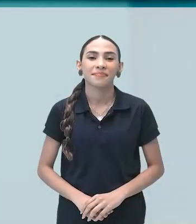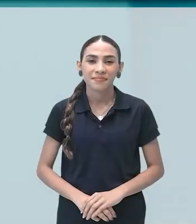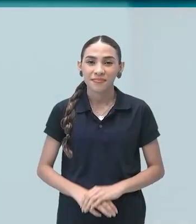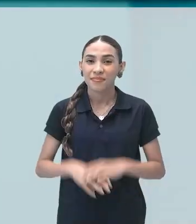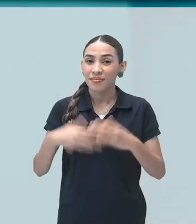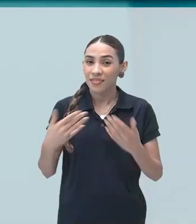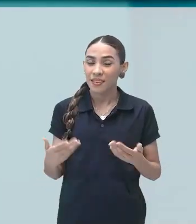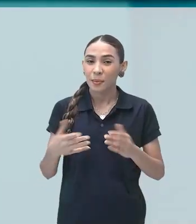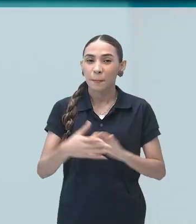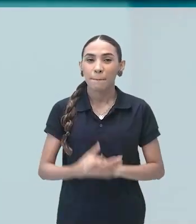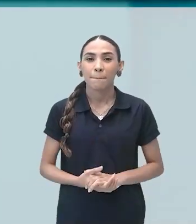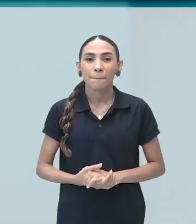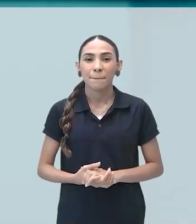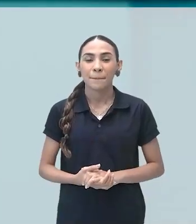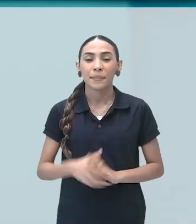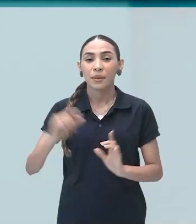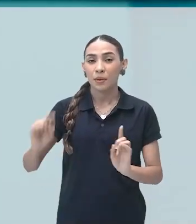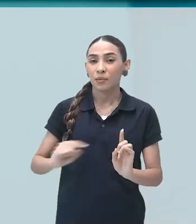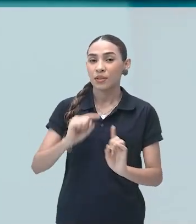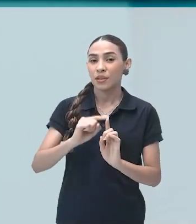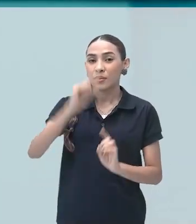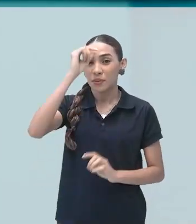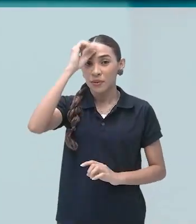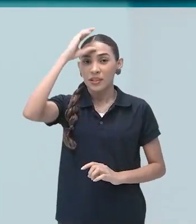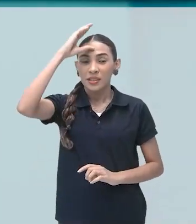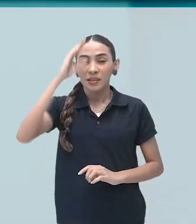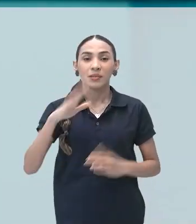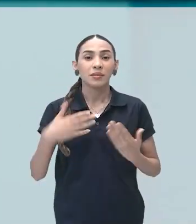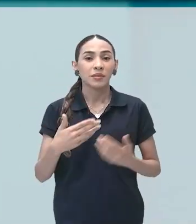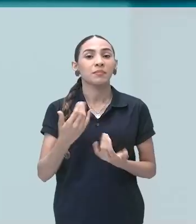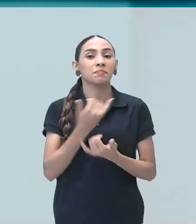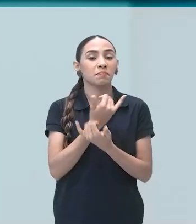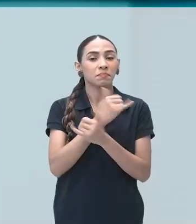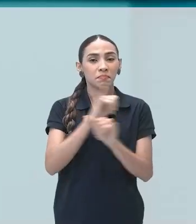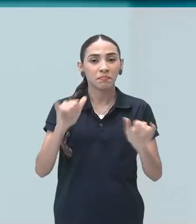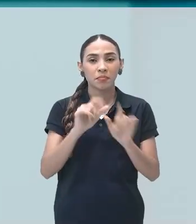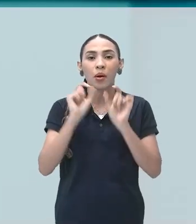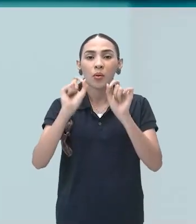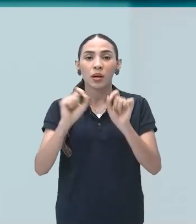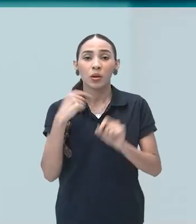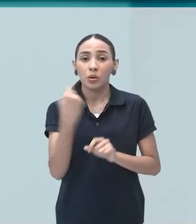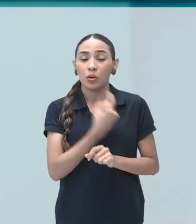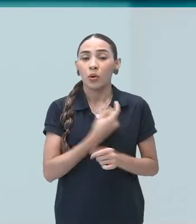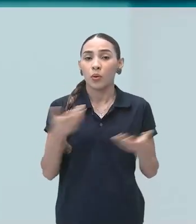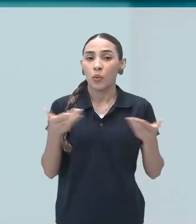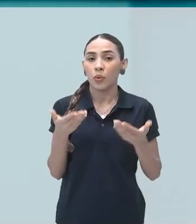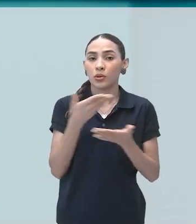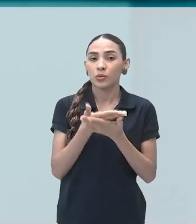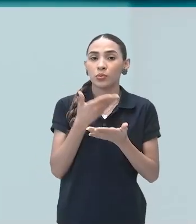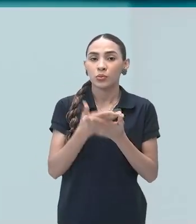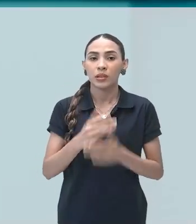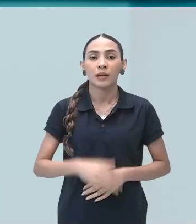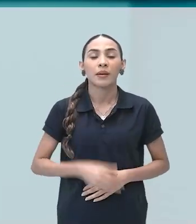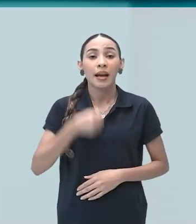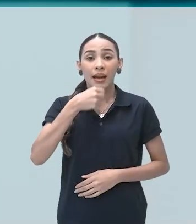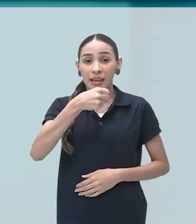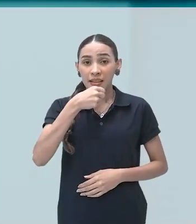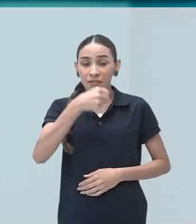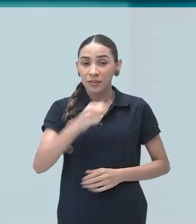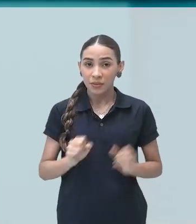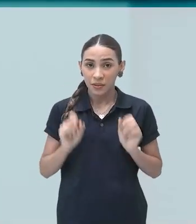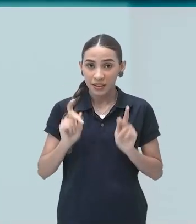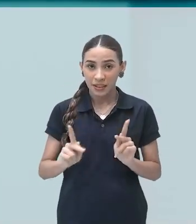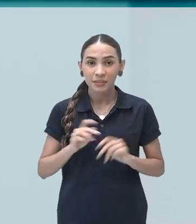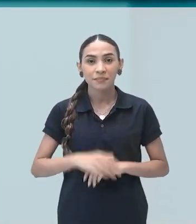Então, 9º ano, o nosso objeto de conhecimento já nos anunciou que nós vamos trabalhar com entrevistas,